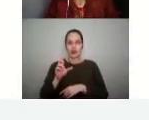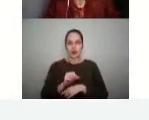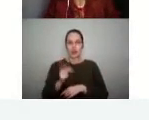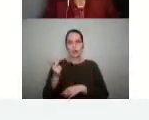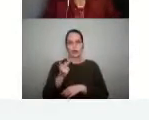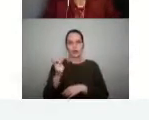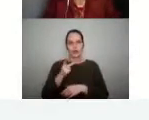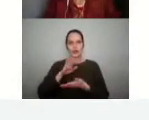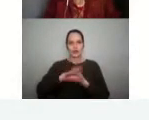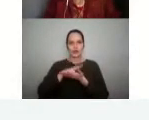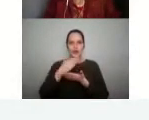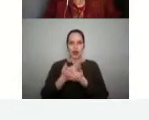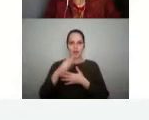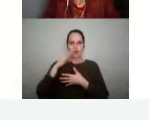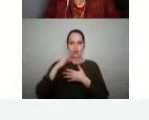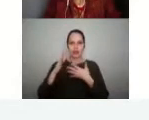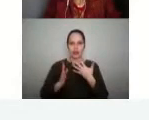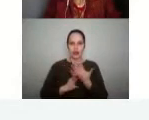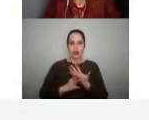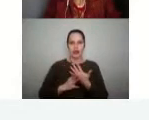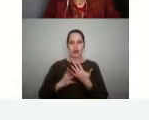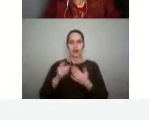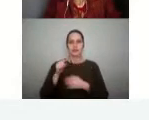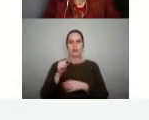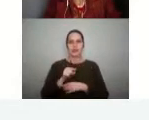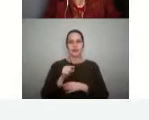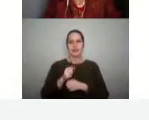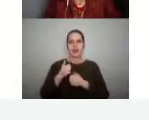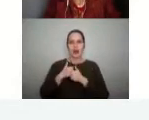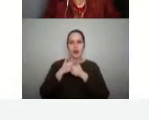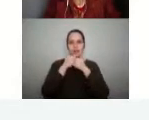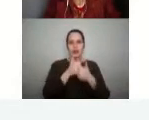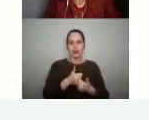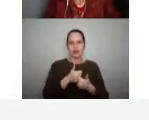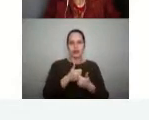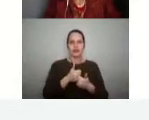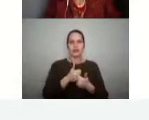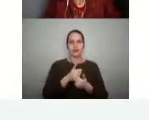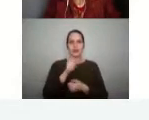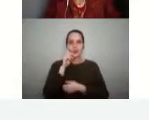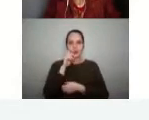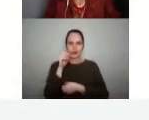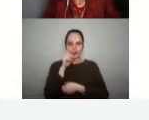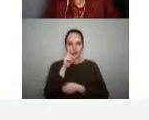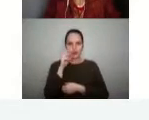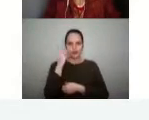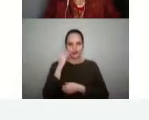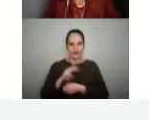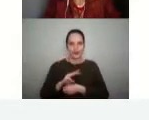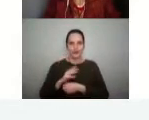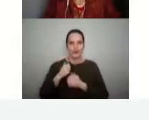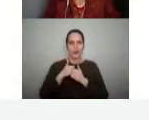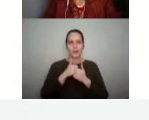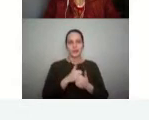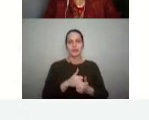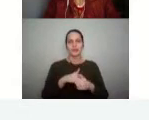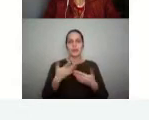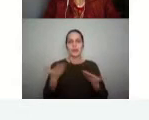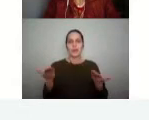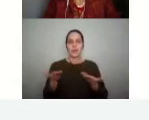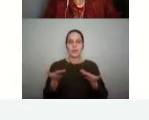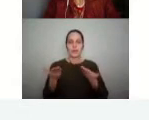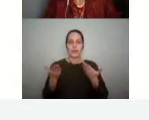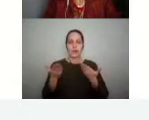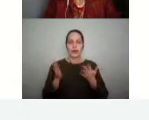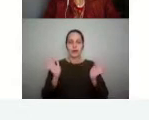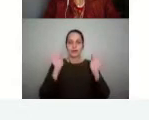né, nos acompanhando nesses dias todos. Então, nós vamos encerrar agora